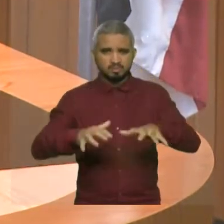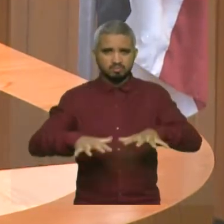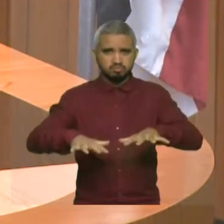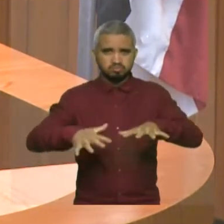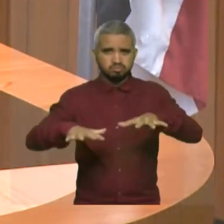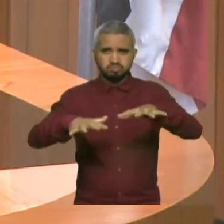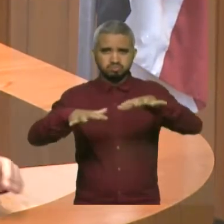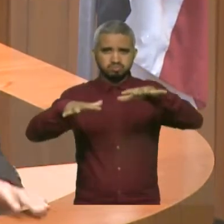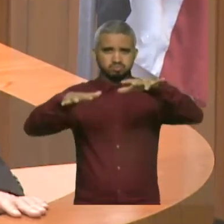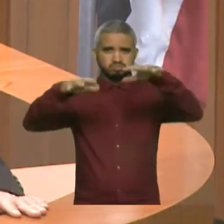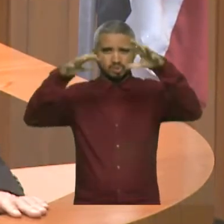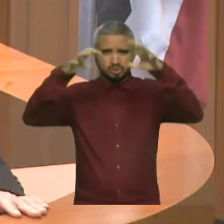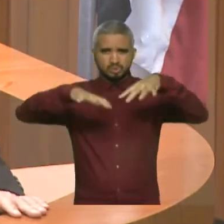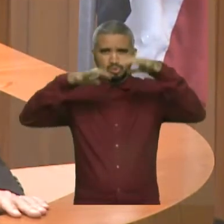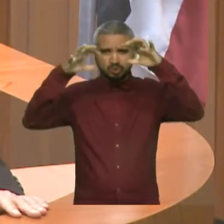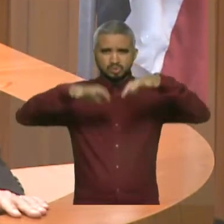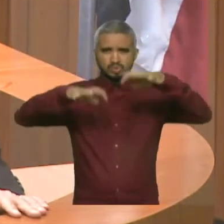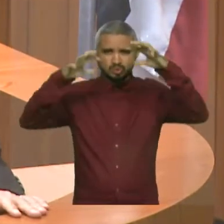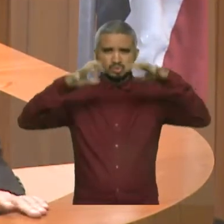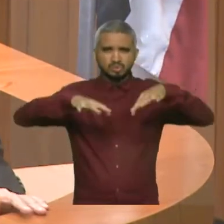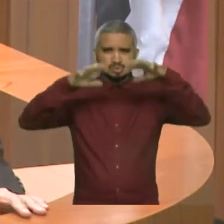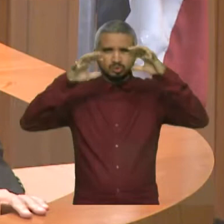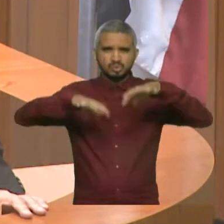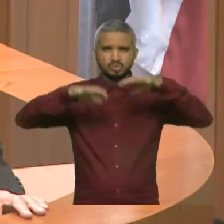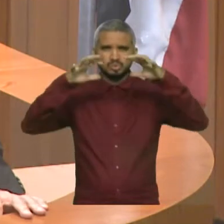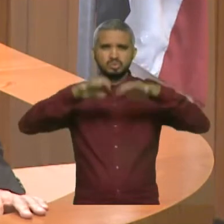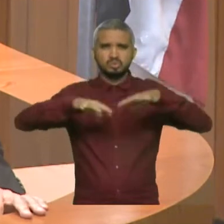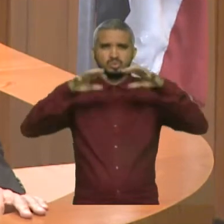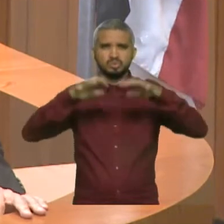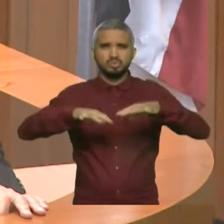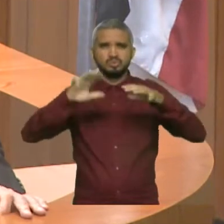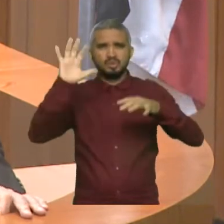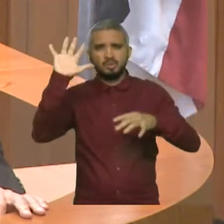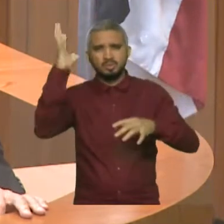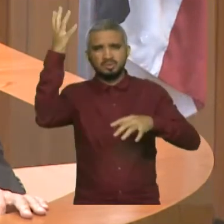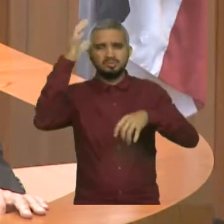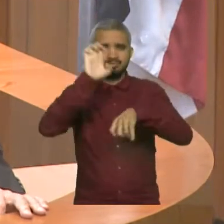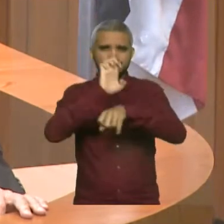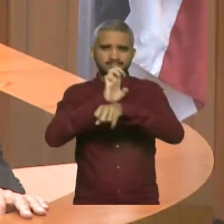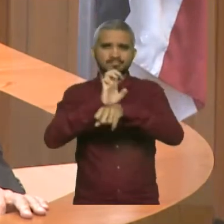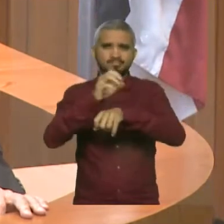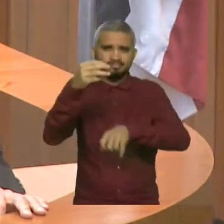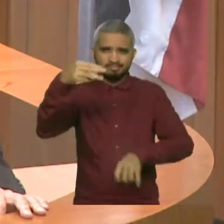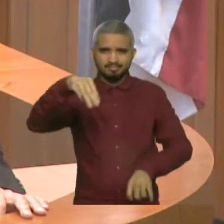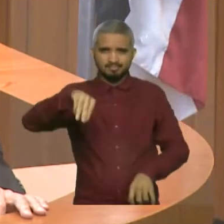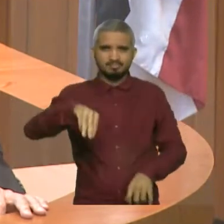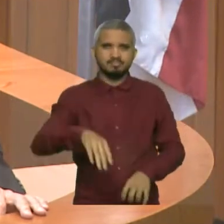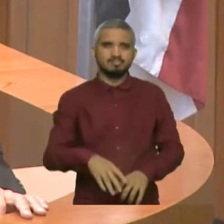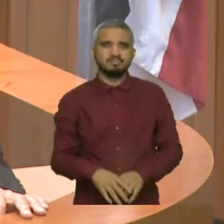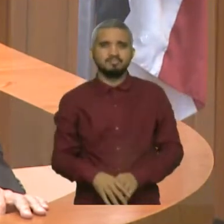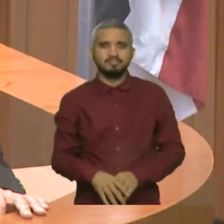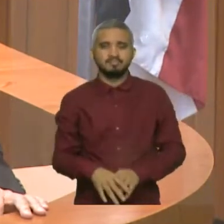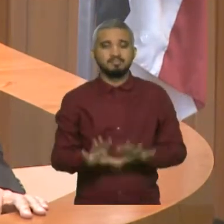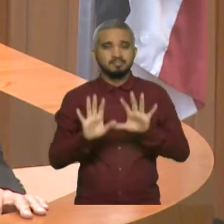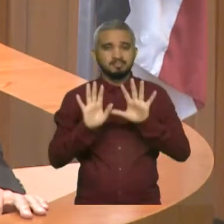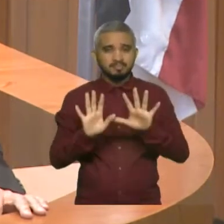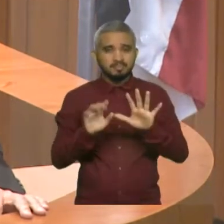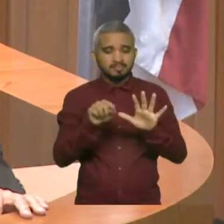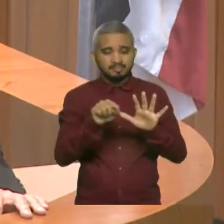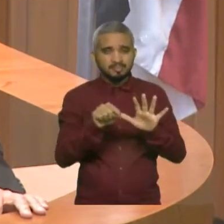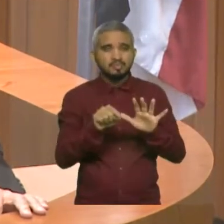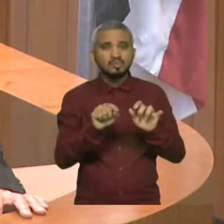com as chuvas que vêm ocorrendo em todo o estado do Maranhão, mas precisamente na